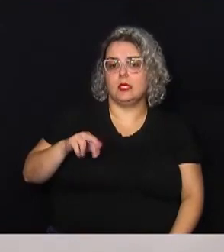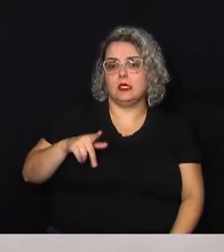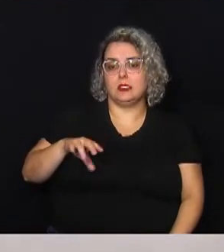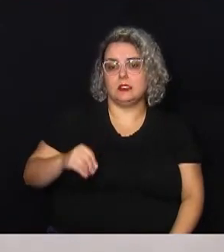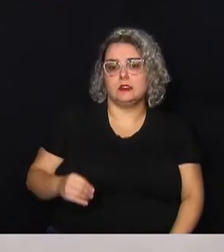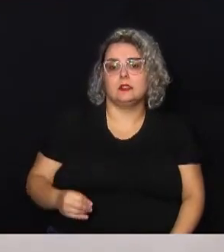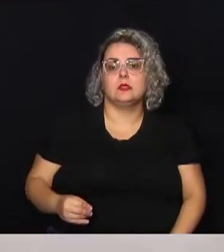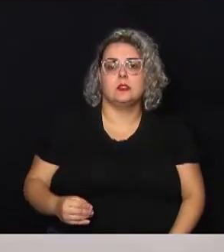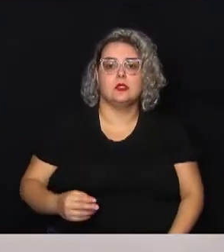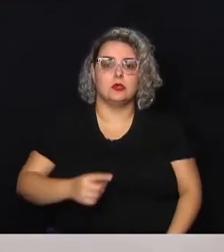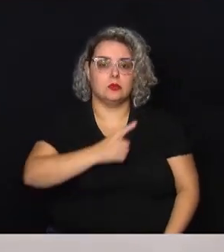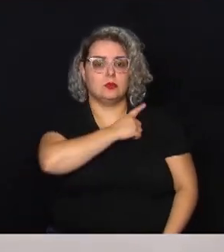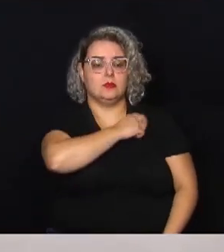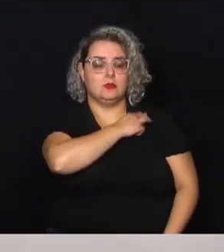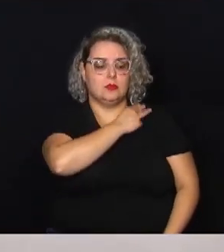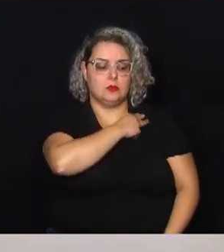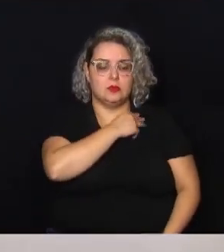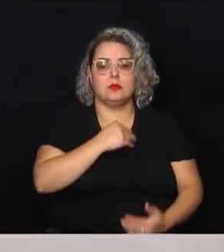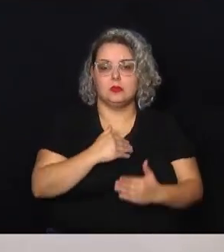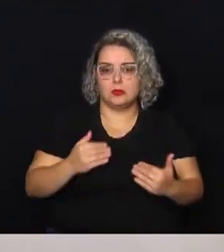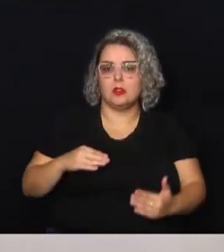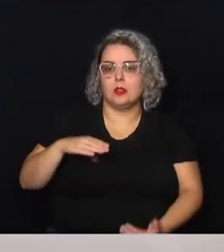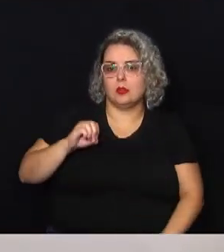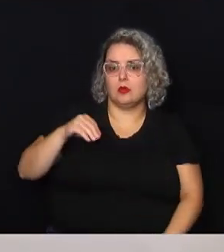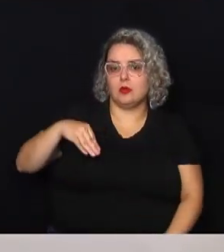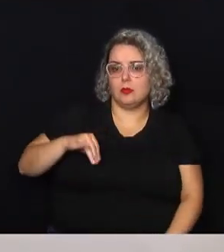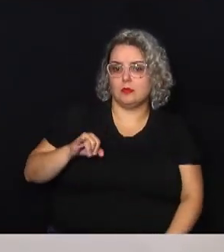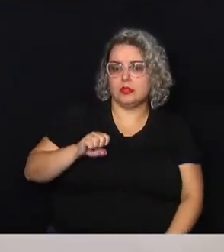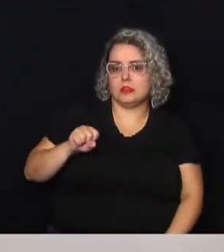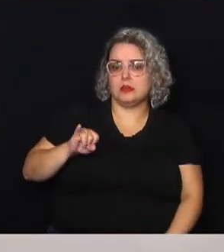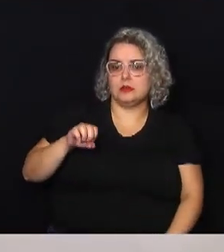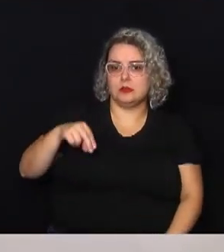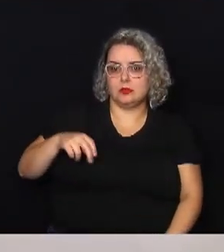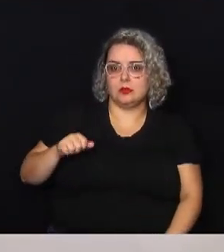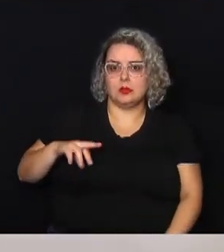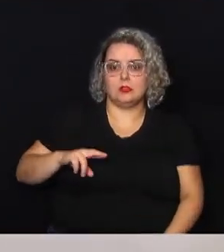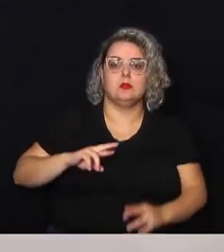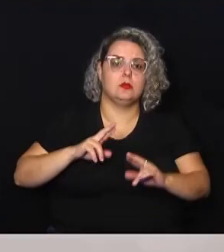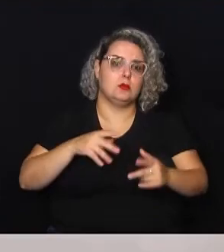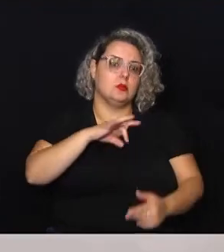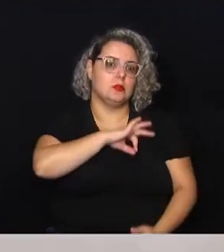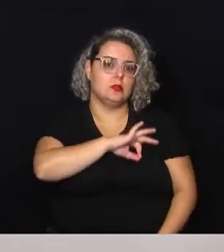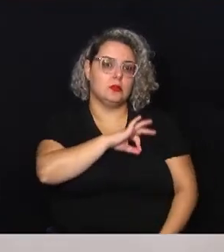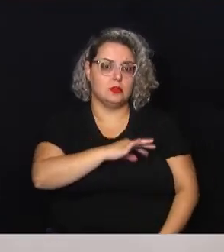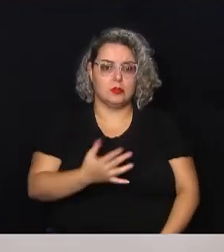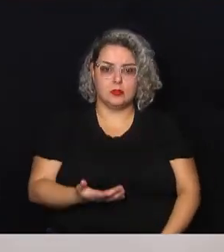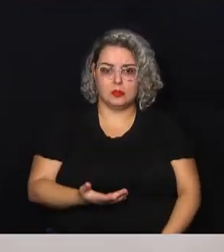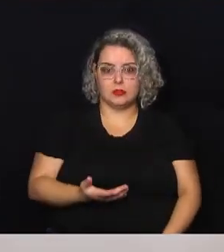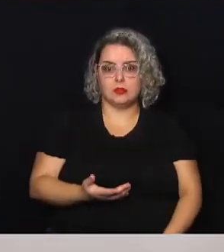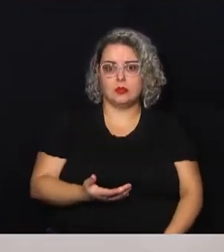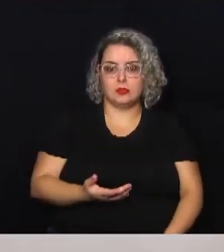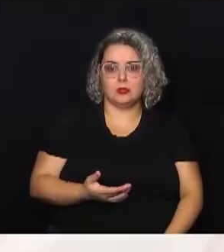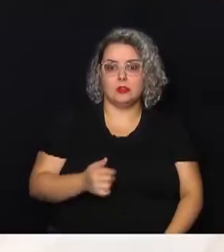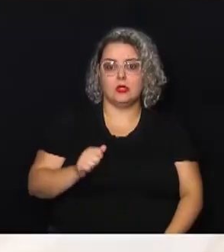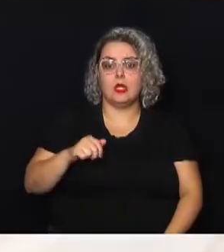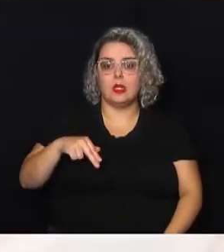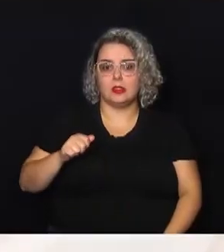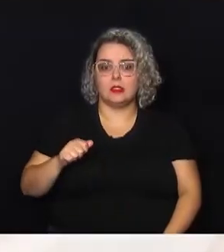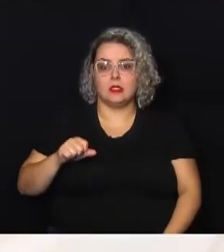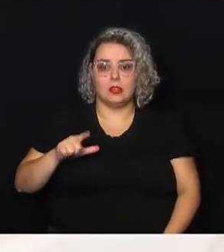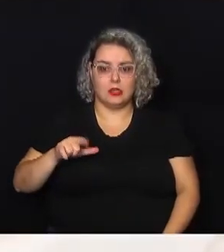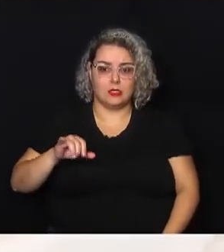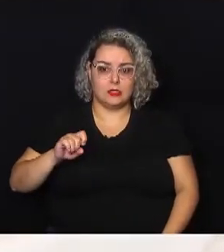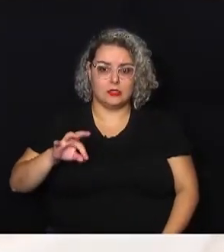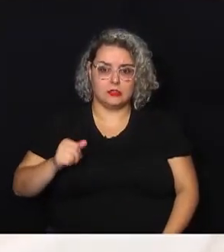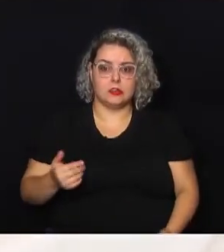médio efetivos e comissionados né em relação a diferença salarial dos cargos de dos cargos analistas agora